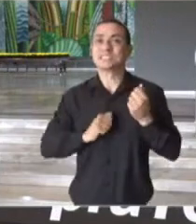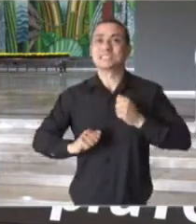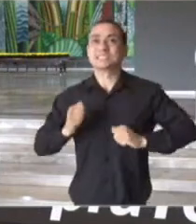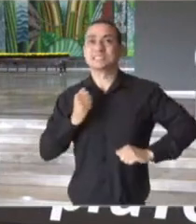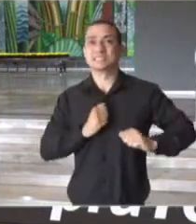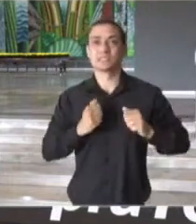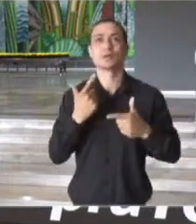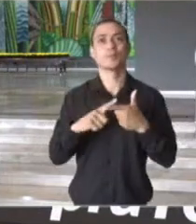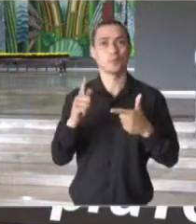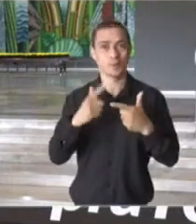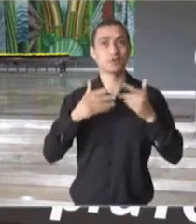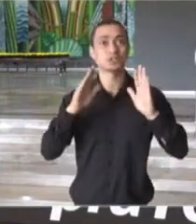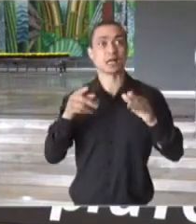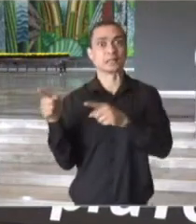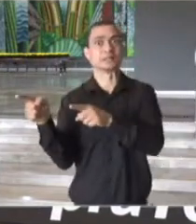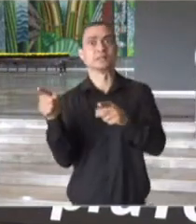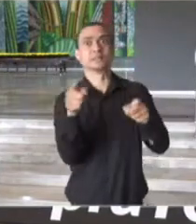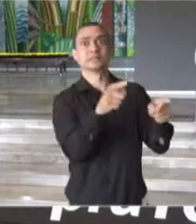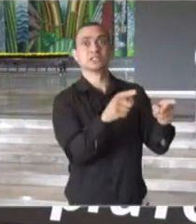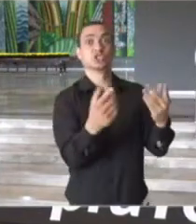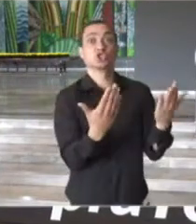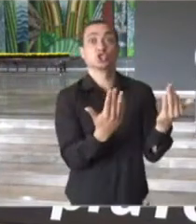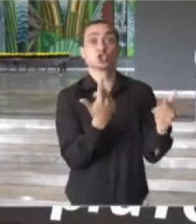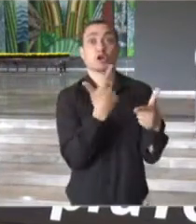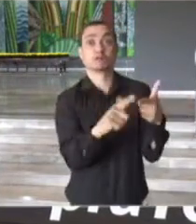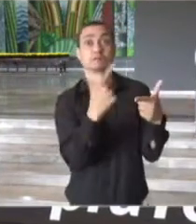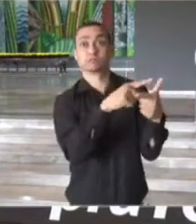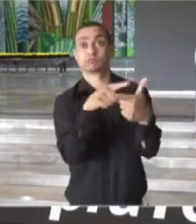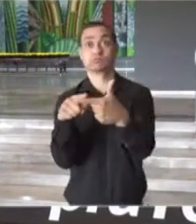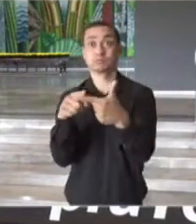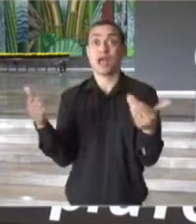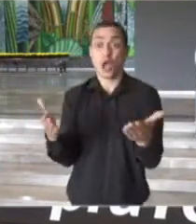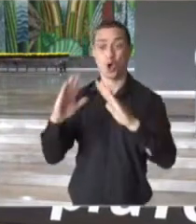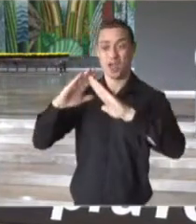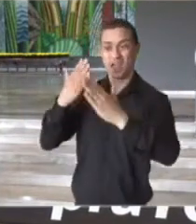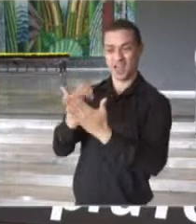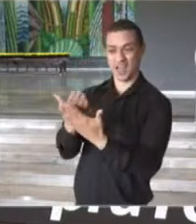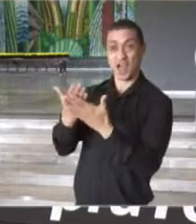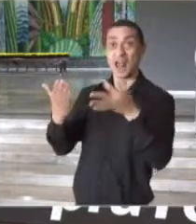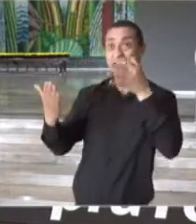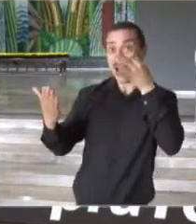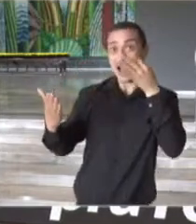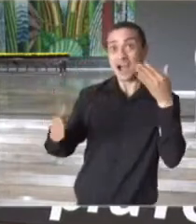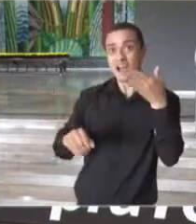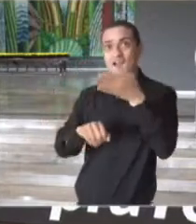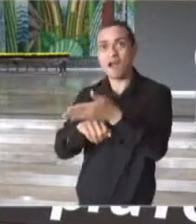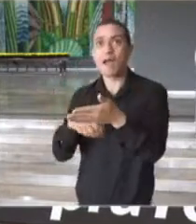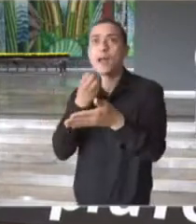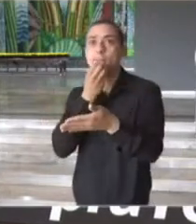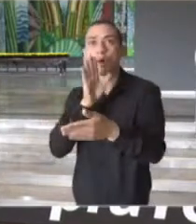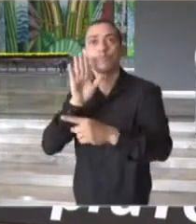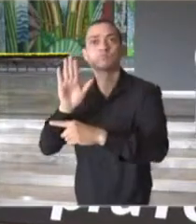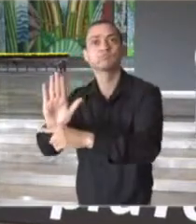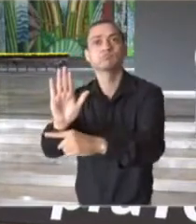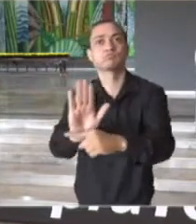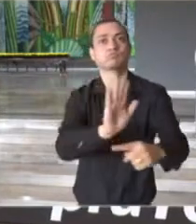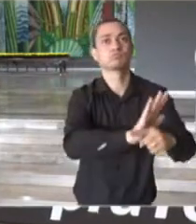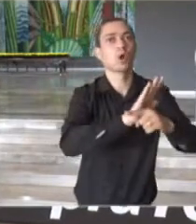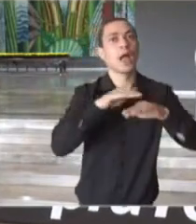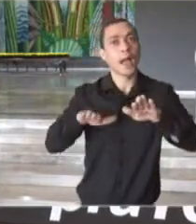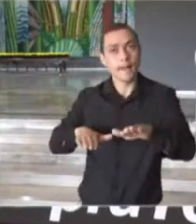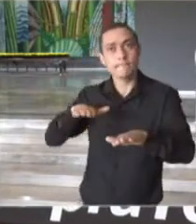visto no mundo com esta geração, e a volta às aulas também é um processo constante e importante. Hoje é um